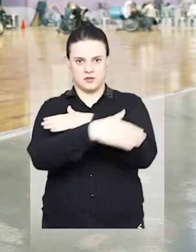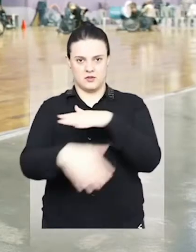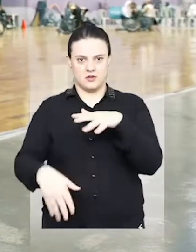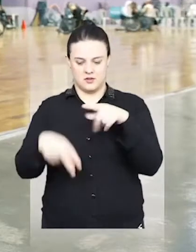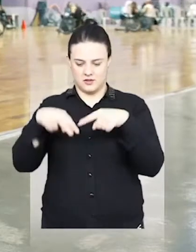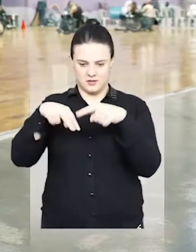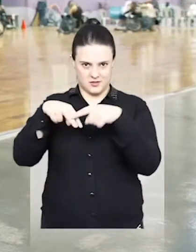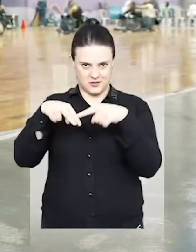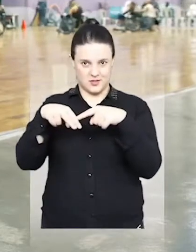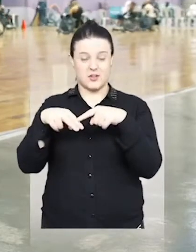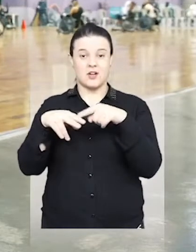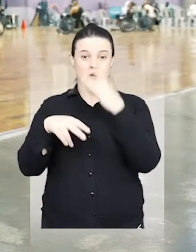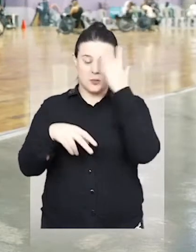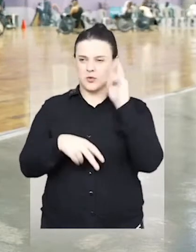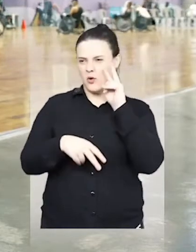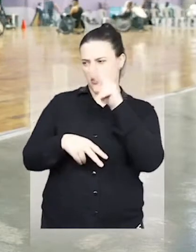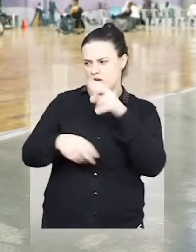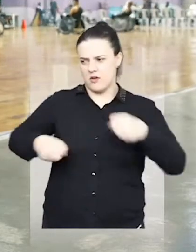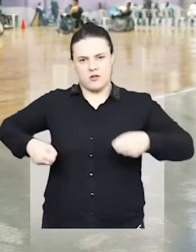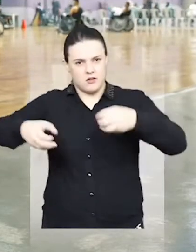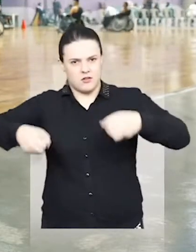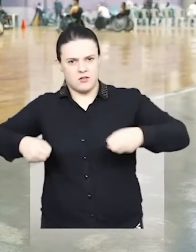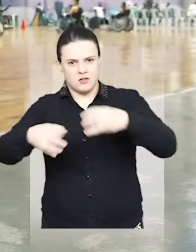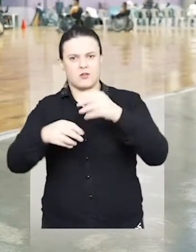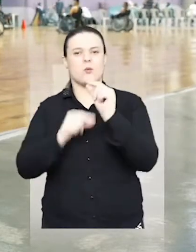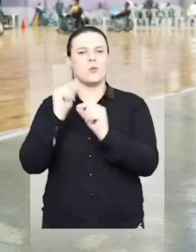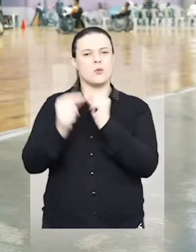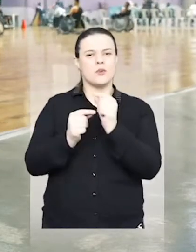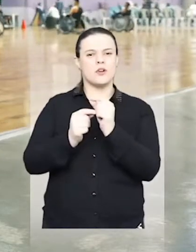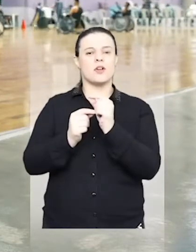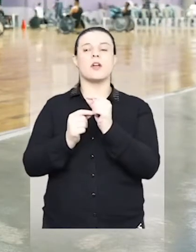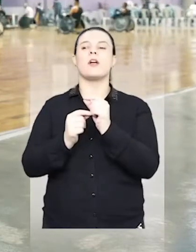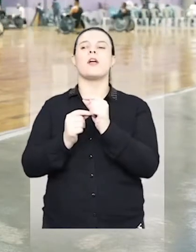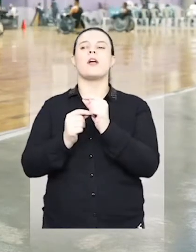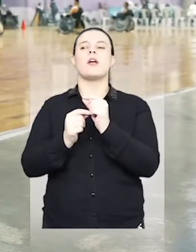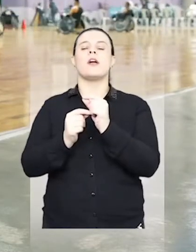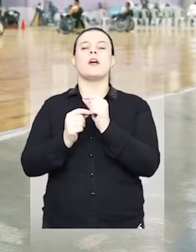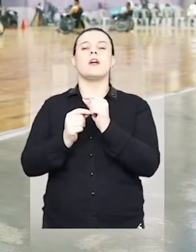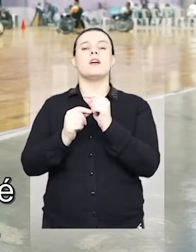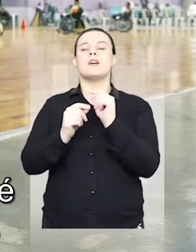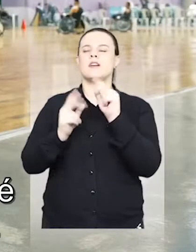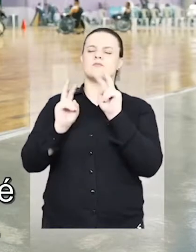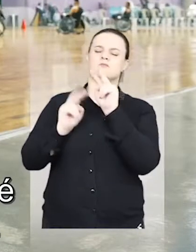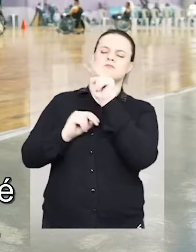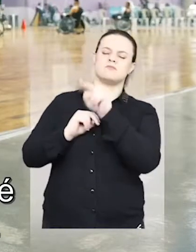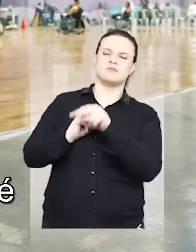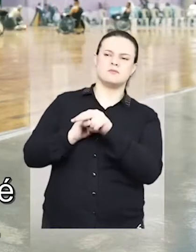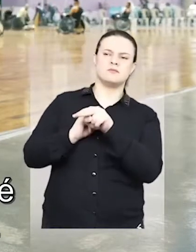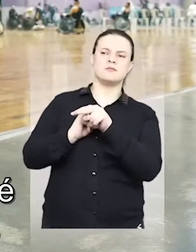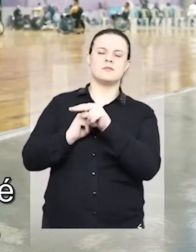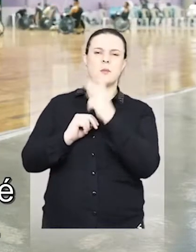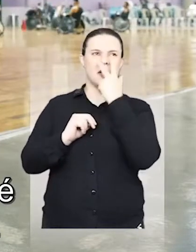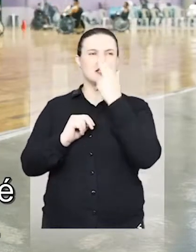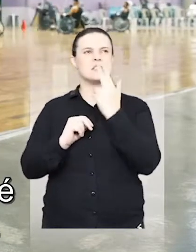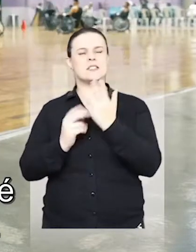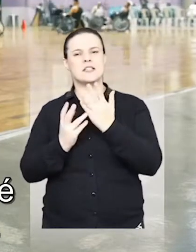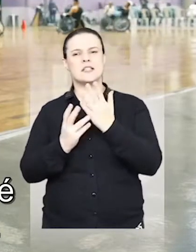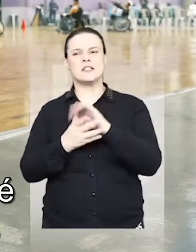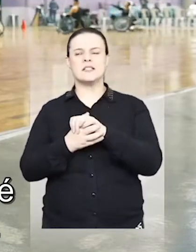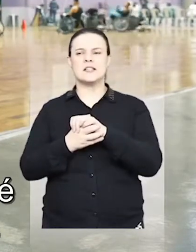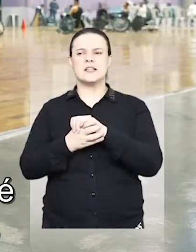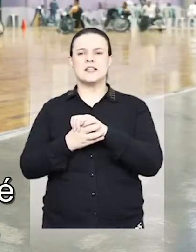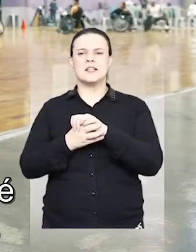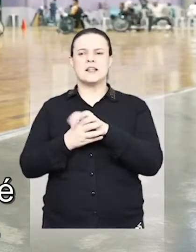pessoas têm um olhar para o cadeirante, inclusive para tetraplégico, de uma maneira mais